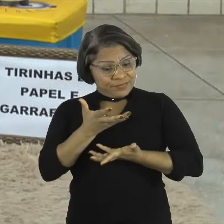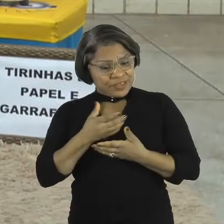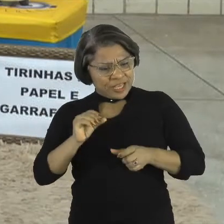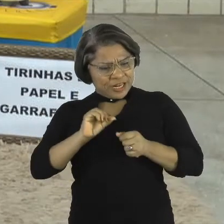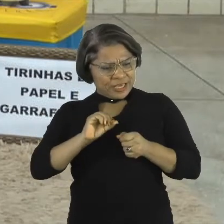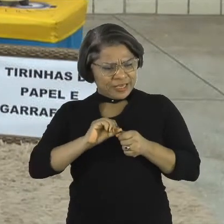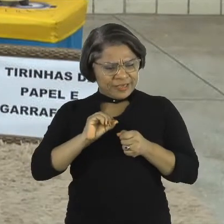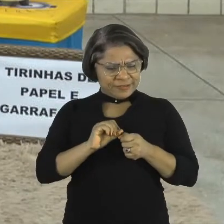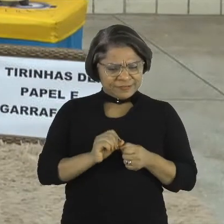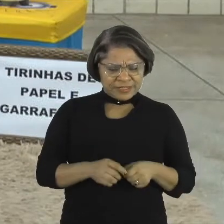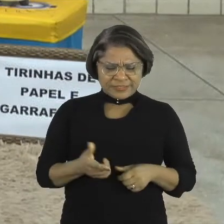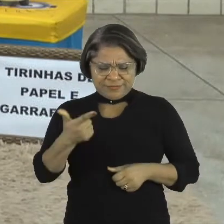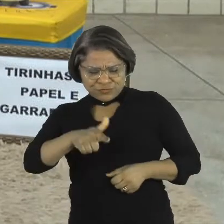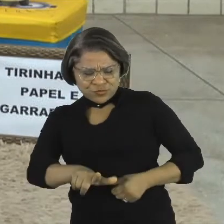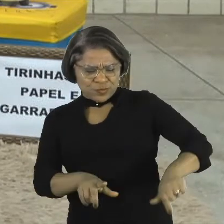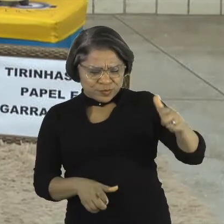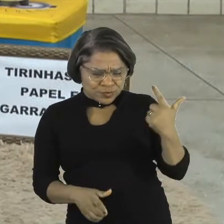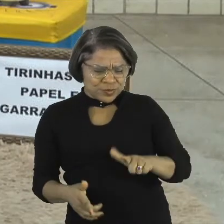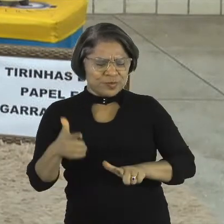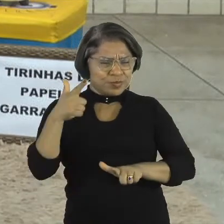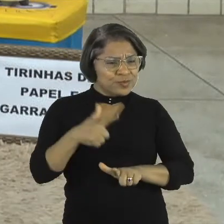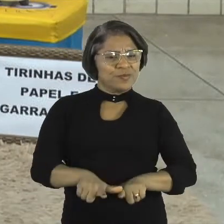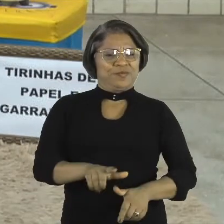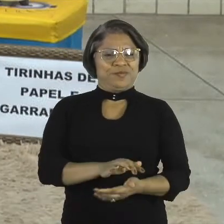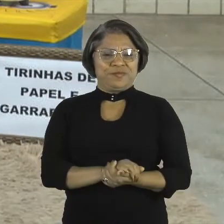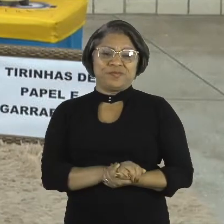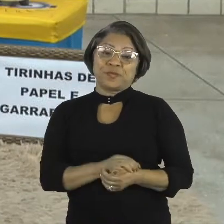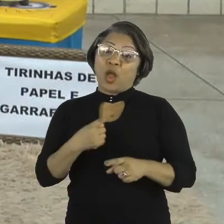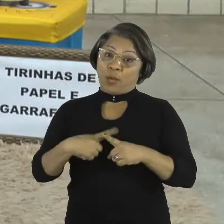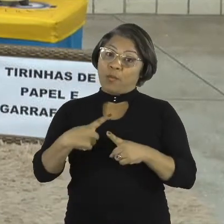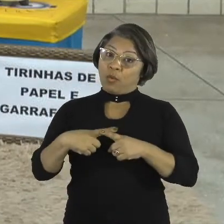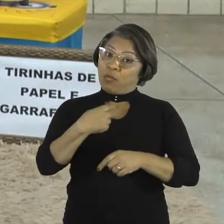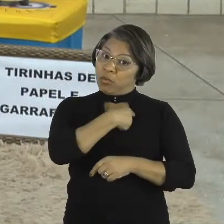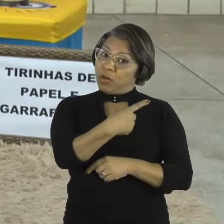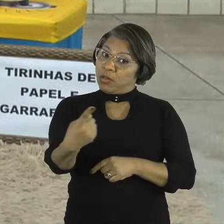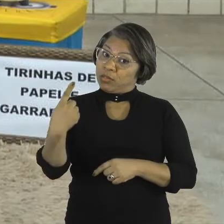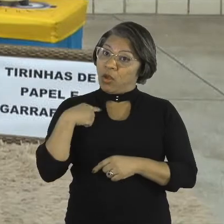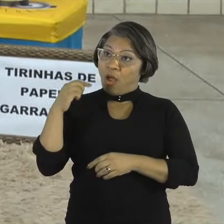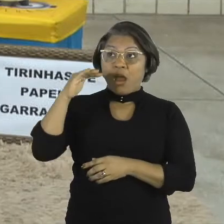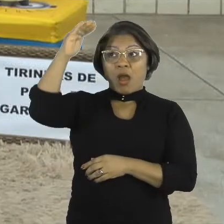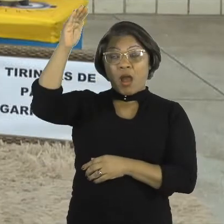porque até nós que somos adultos gostamos de um incentivo.